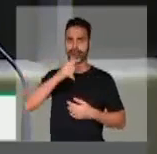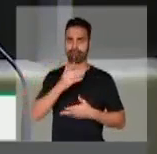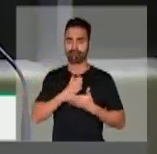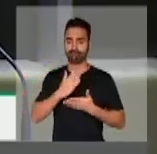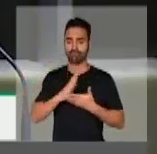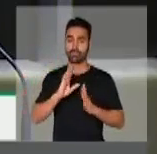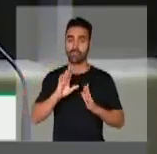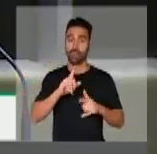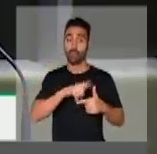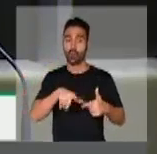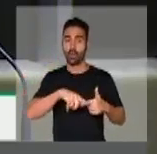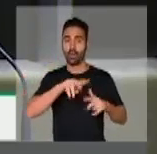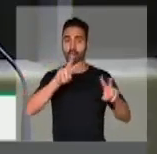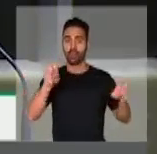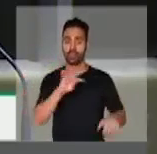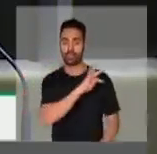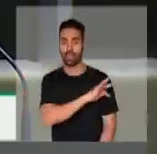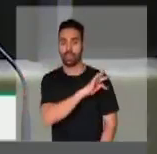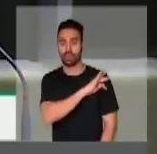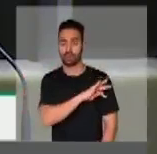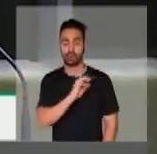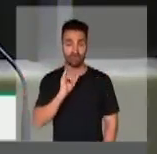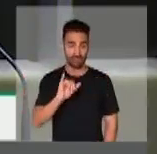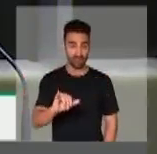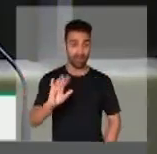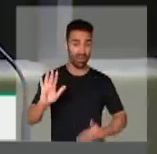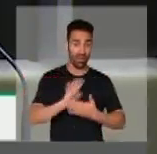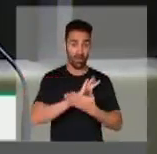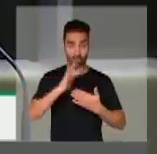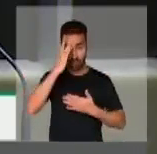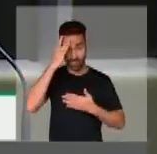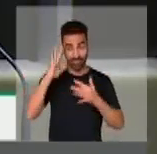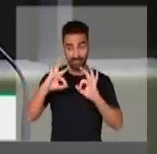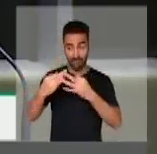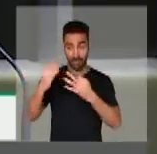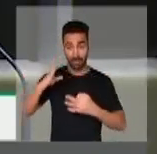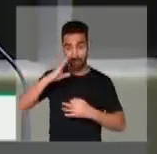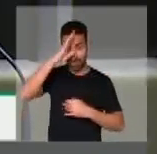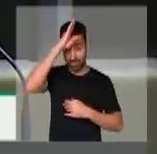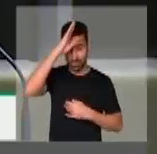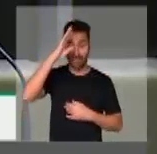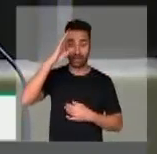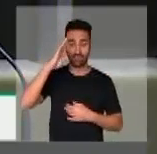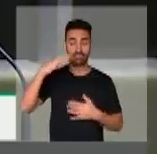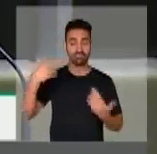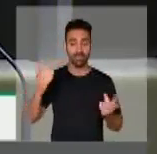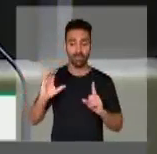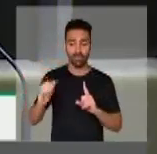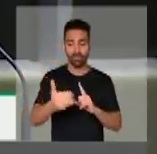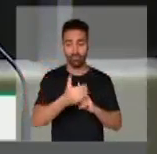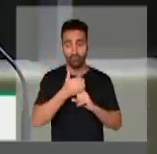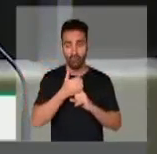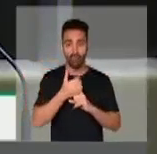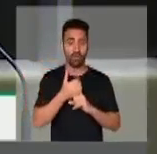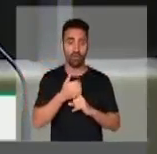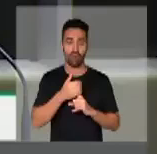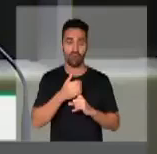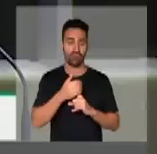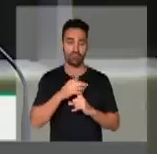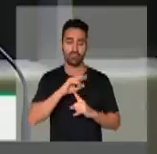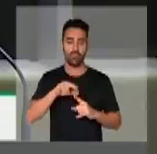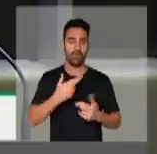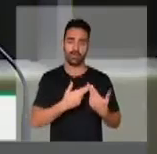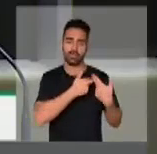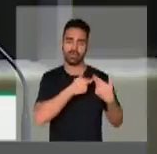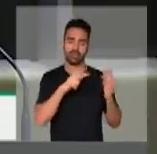é técnico. Se algum Bolsonaro entrar na roda, o foro do caso sai da alçada do